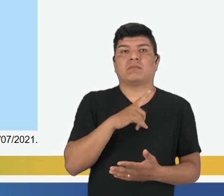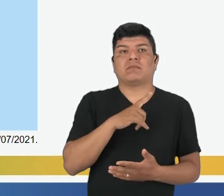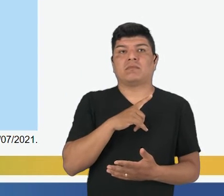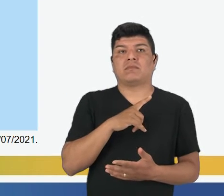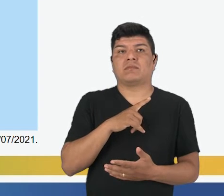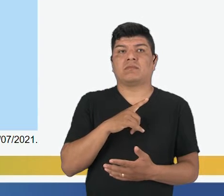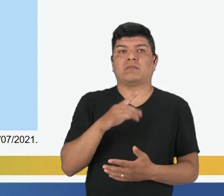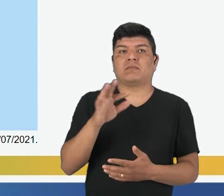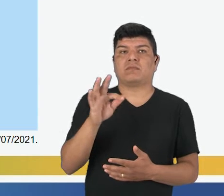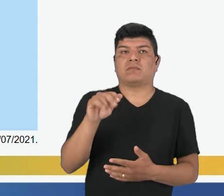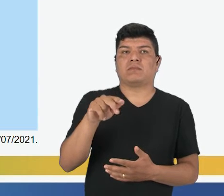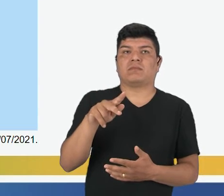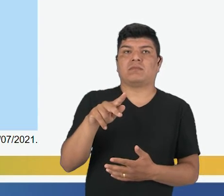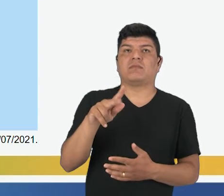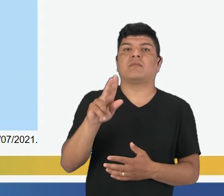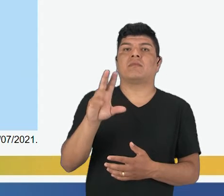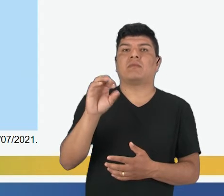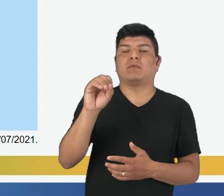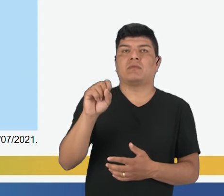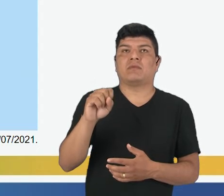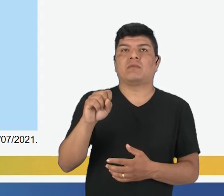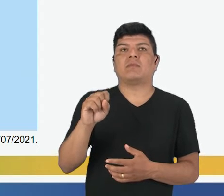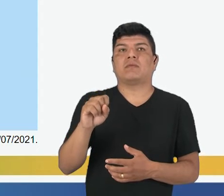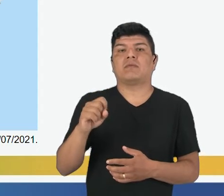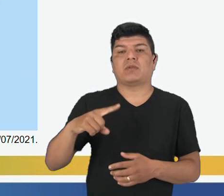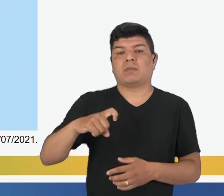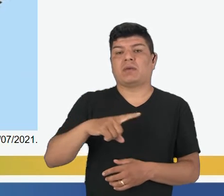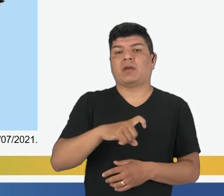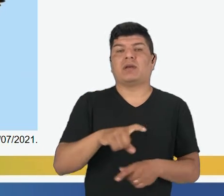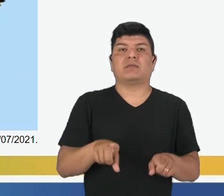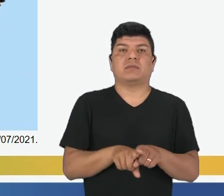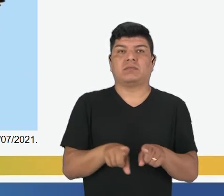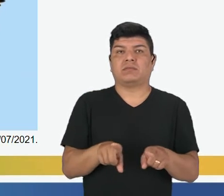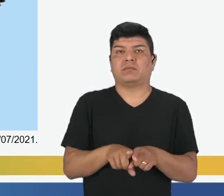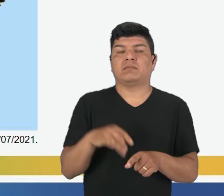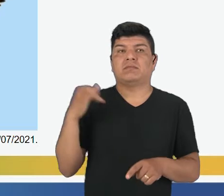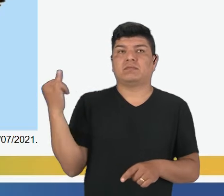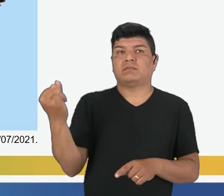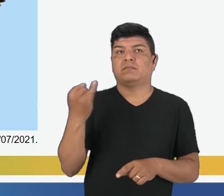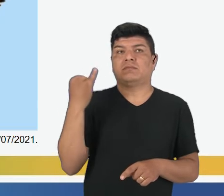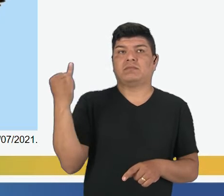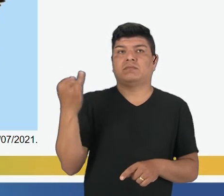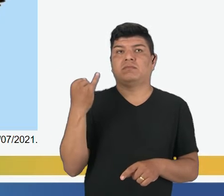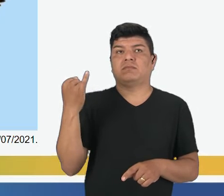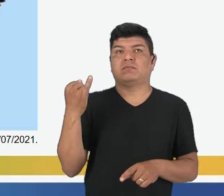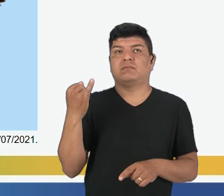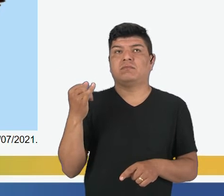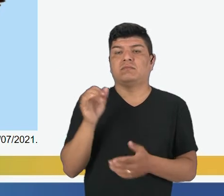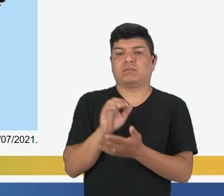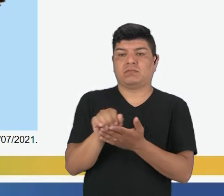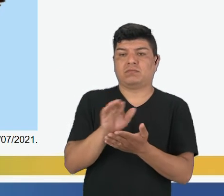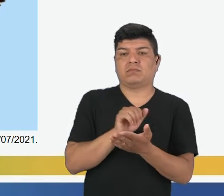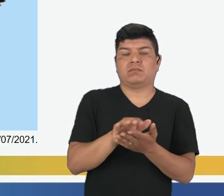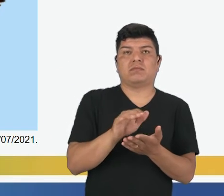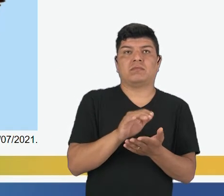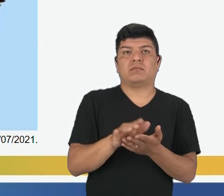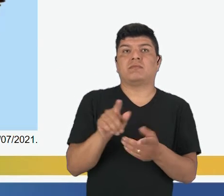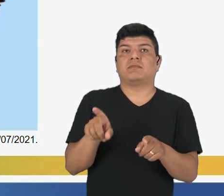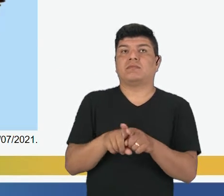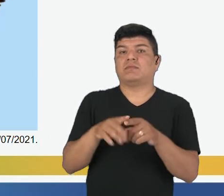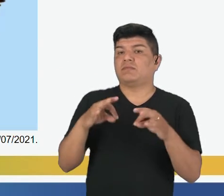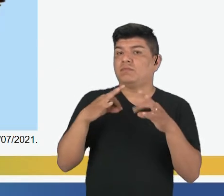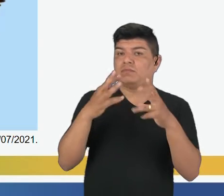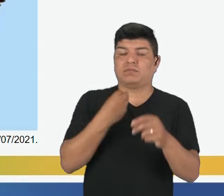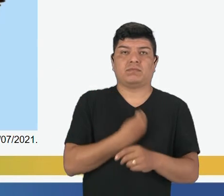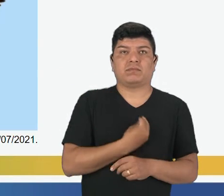os fungos e as bactérias. É importante destacar que os organismos decompositores atuam em todos